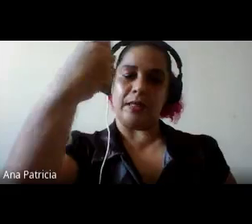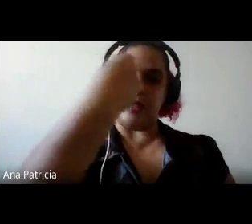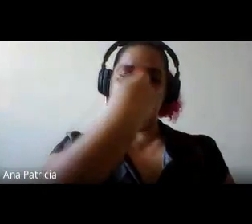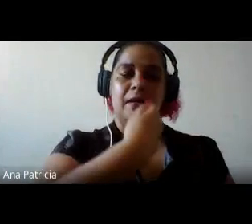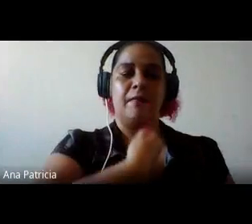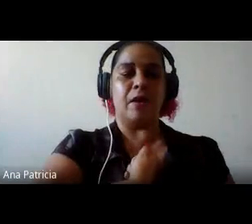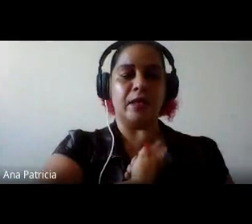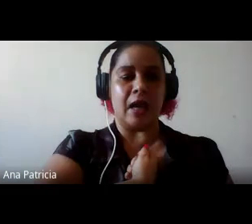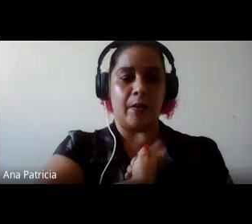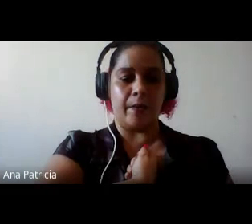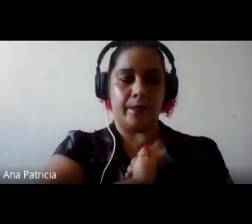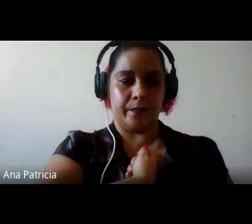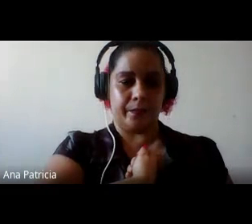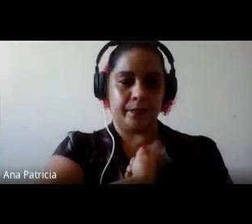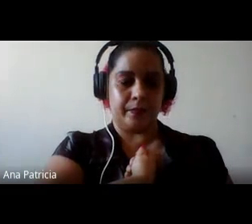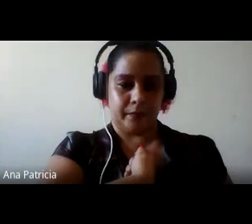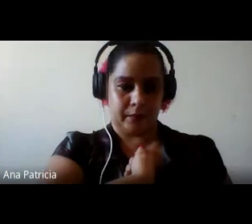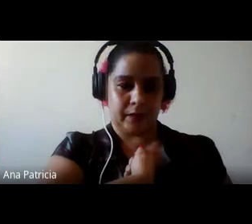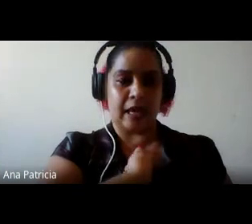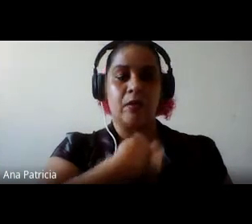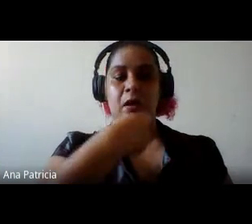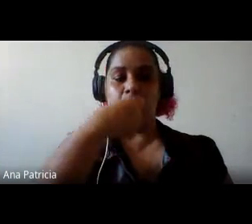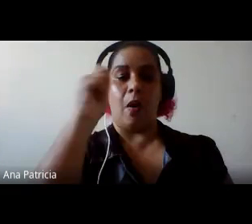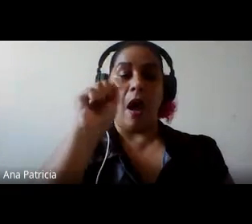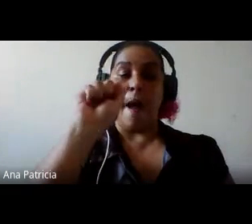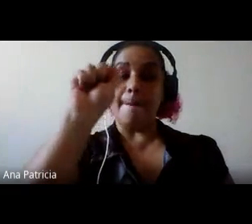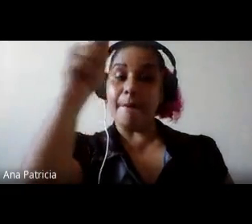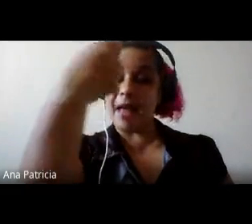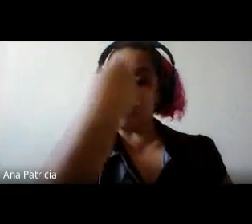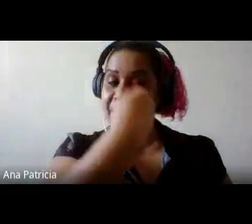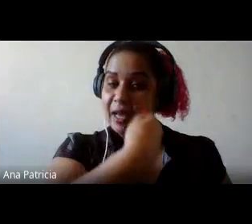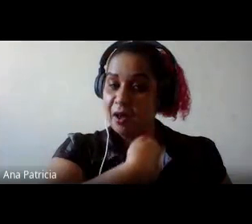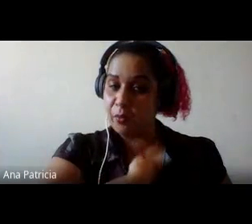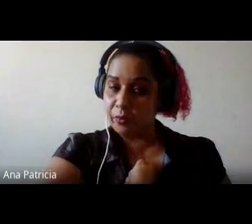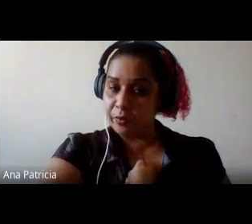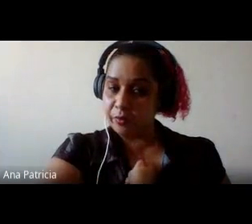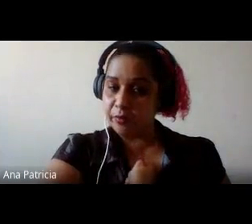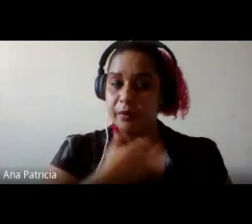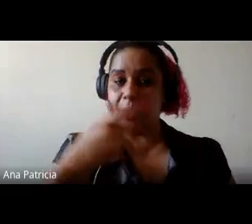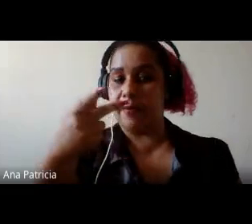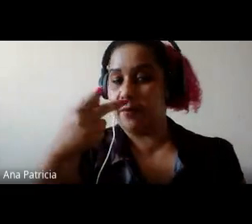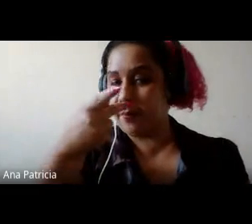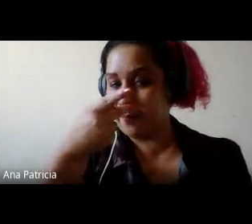peito, assim. Meu sinal. Certo? Então, meu sinal,